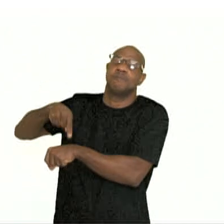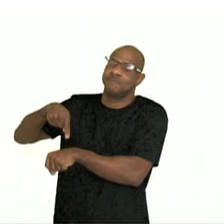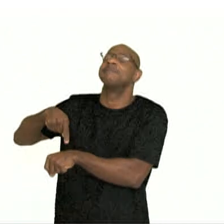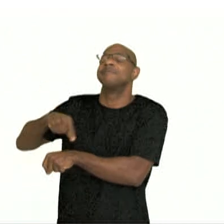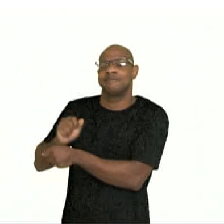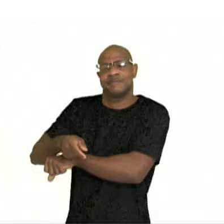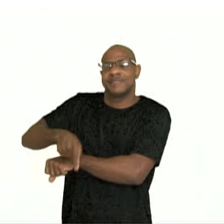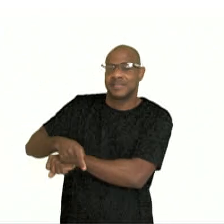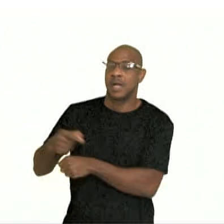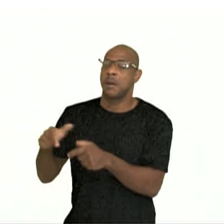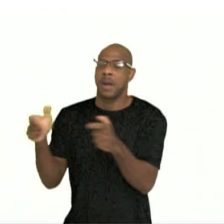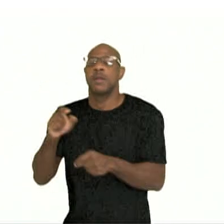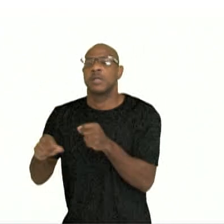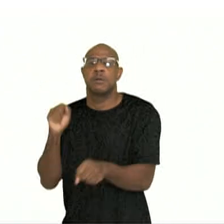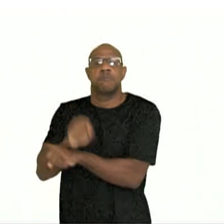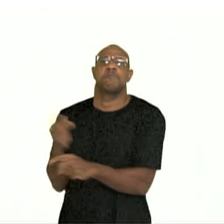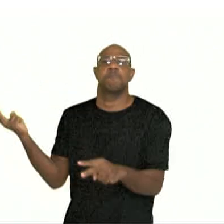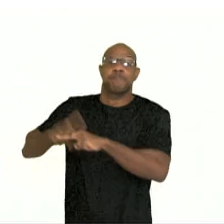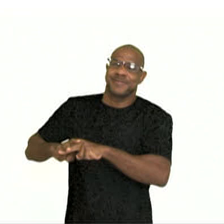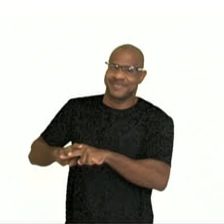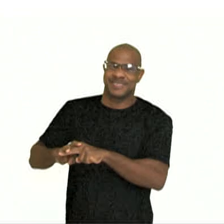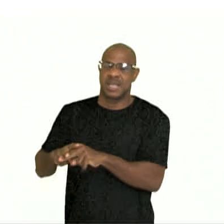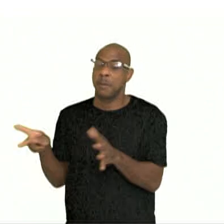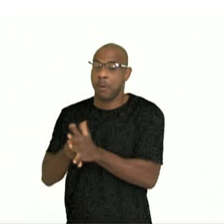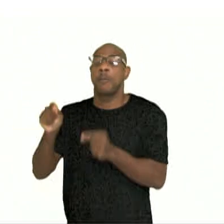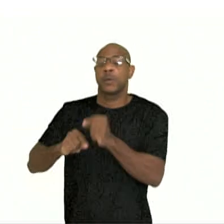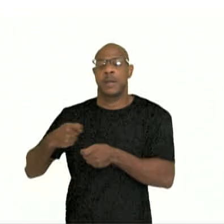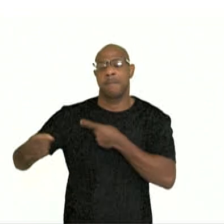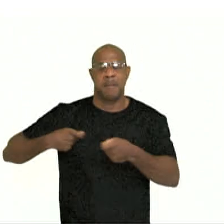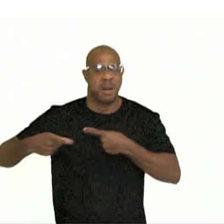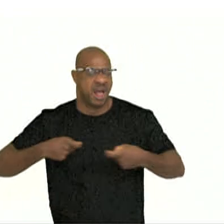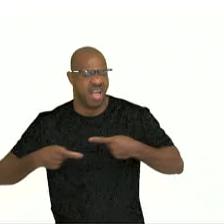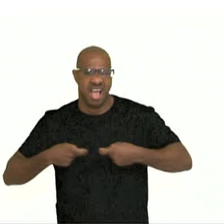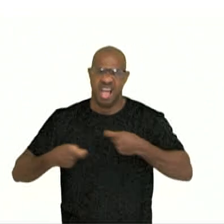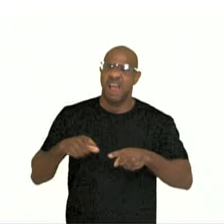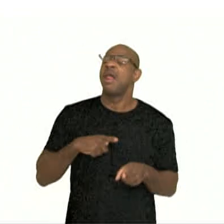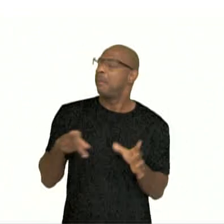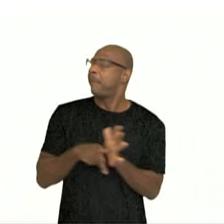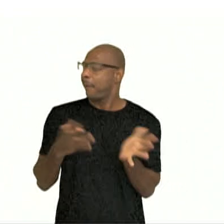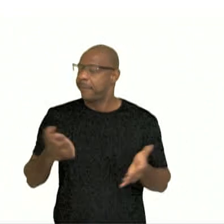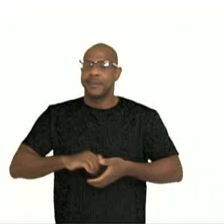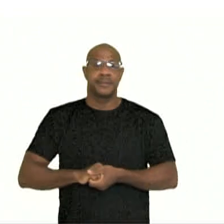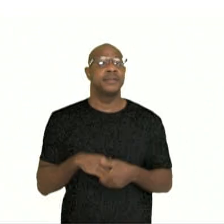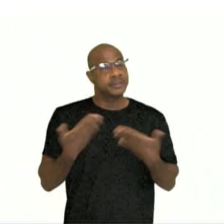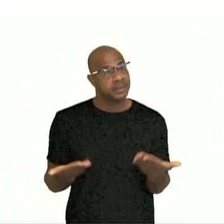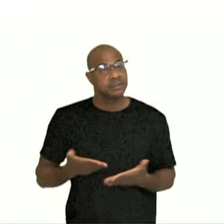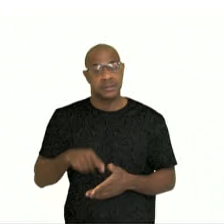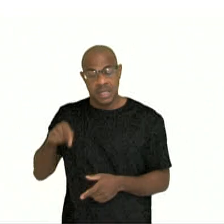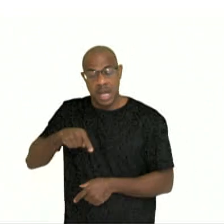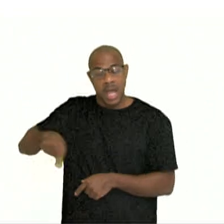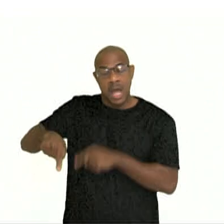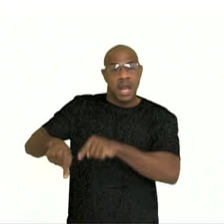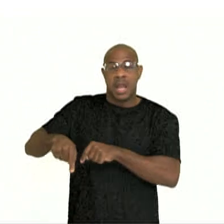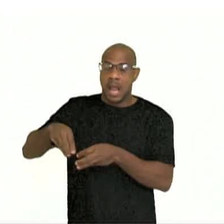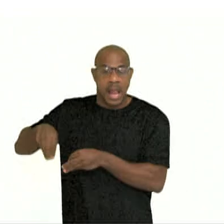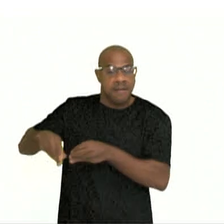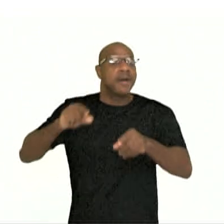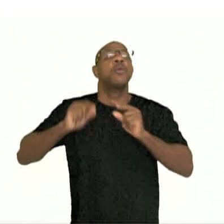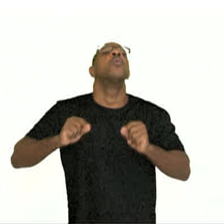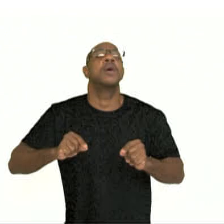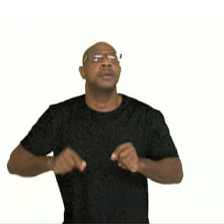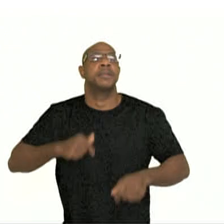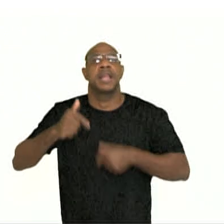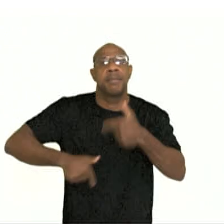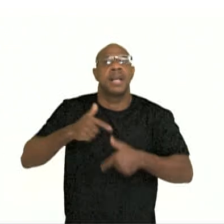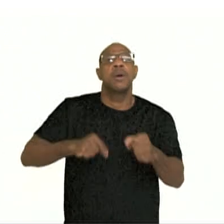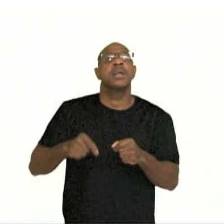sendo a maioria deles prisioneiros de guerra, né? A maioria das províncias, né? E muitos desses eram levados a trabalhar